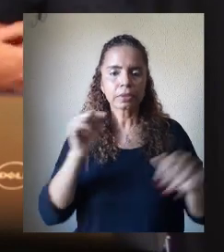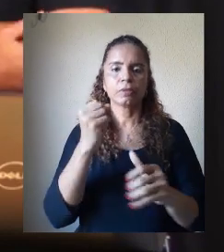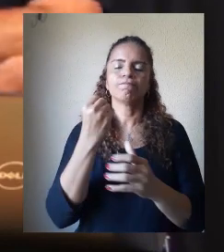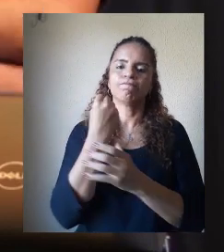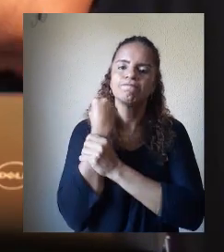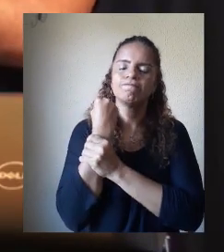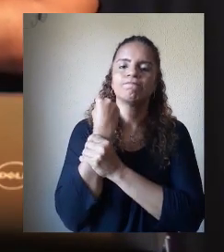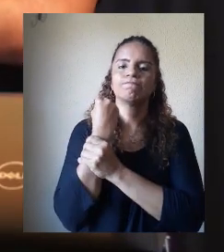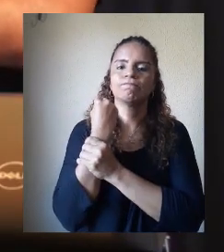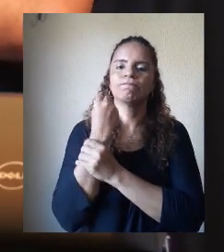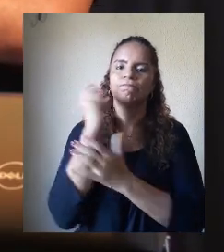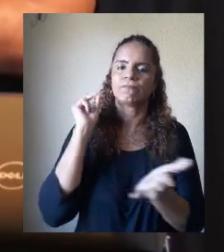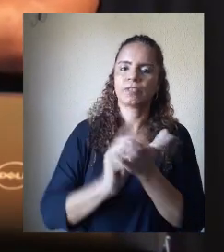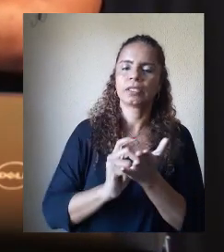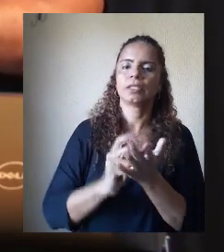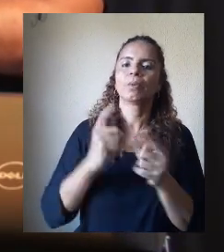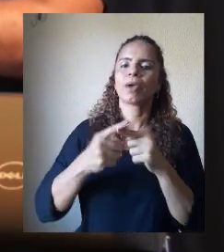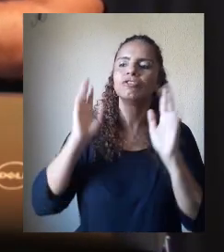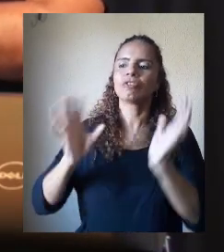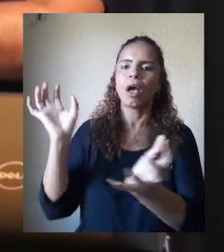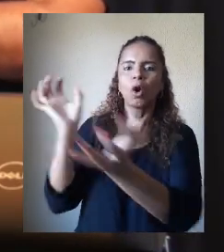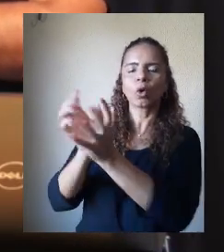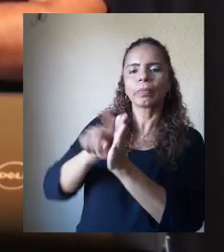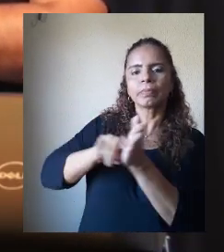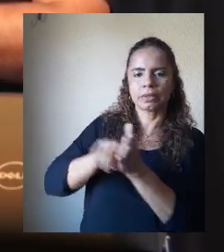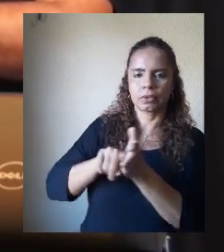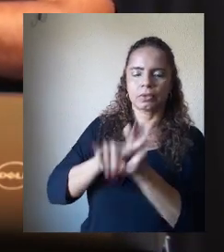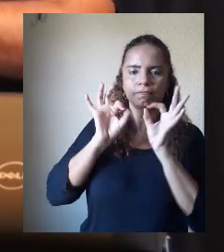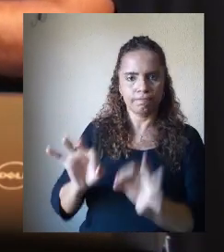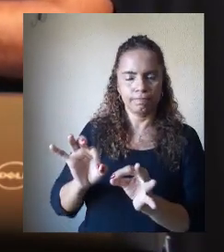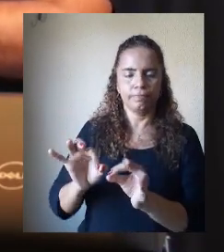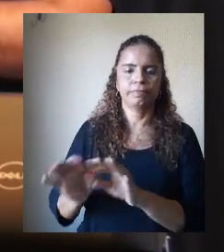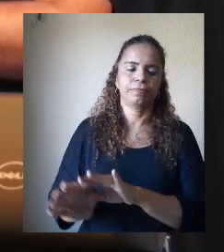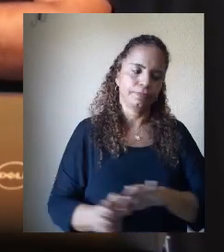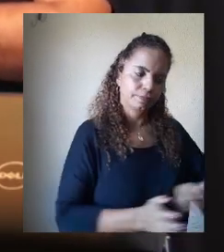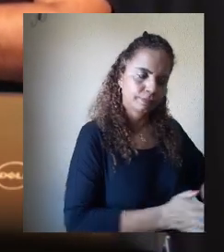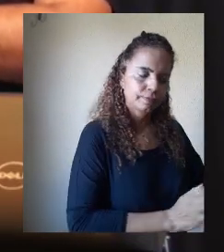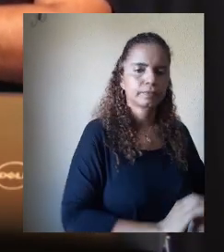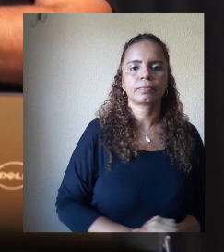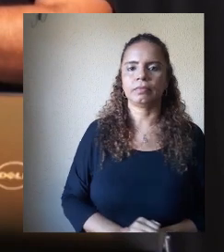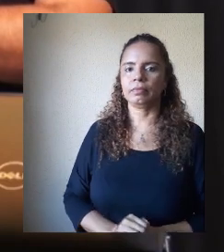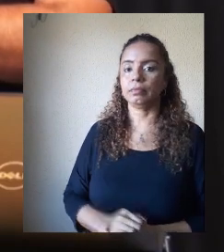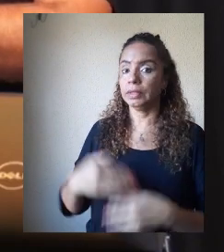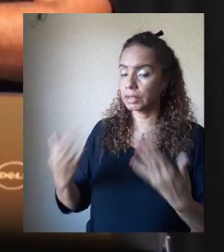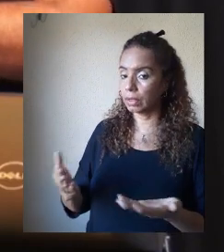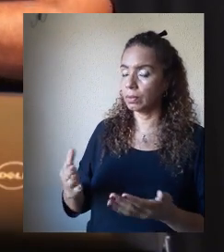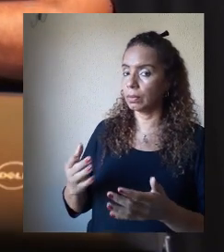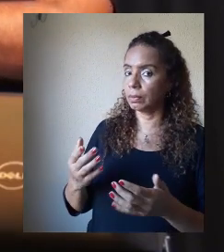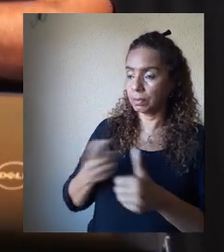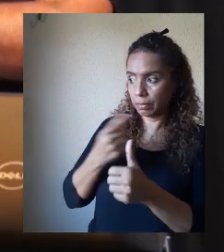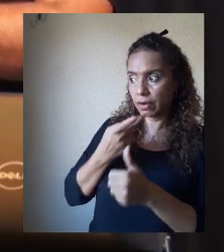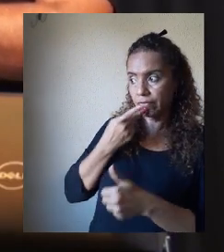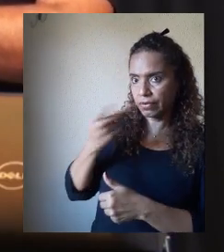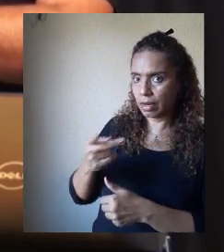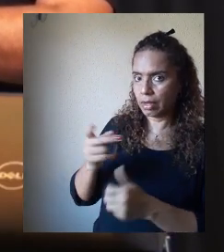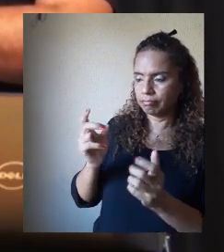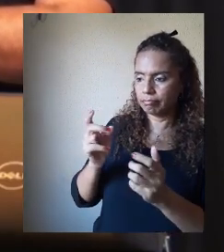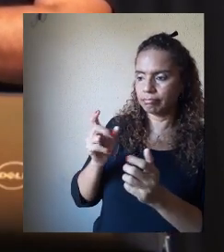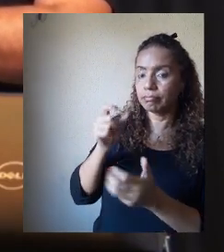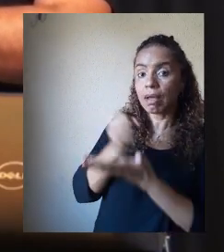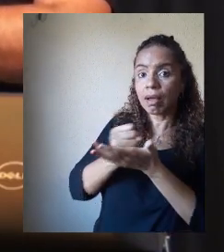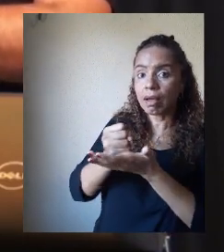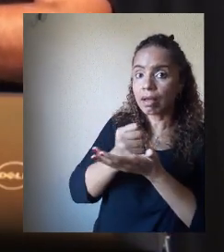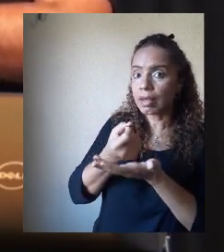Primeiro vamos explicar essa questão do ibuprofeno, né? De uma forma mais fácil das pessoas que não são profissionais de saúde ou da área